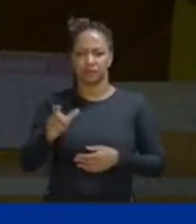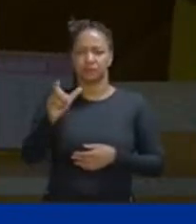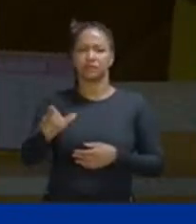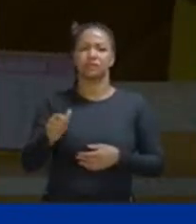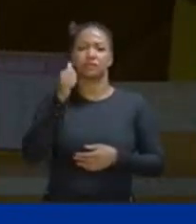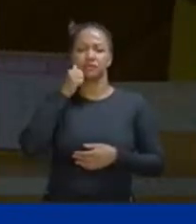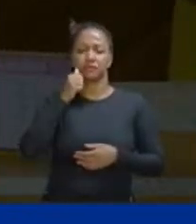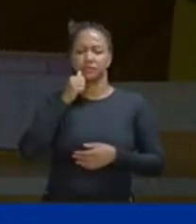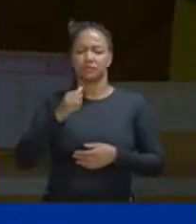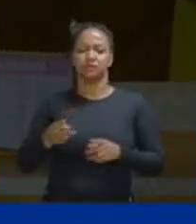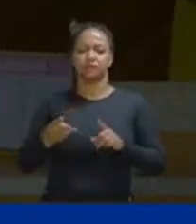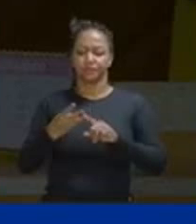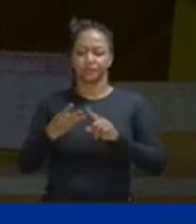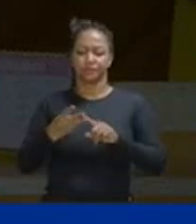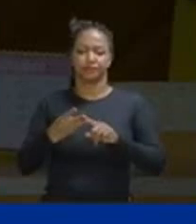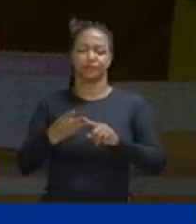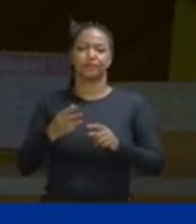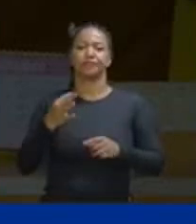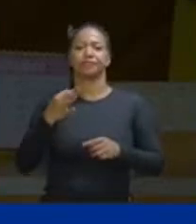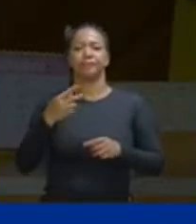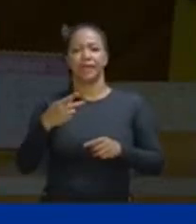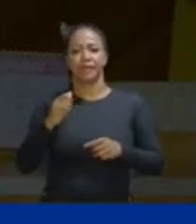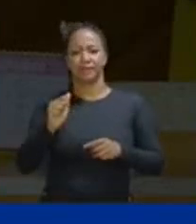Lima Ferraz.